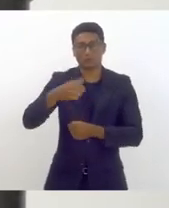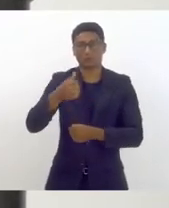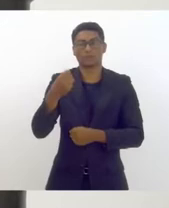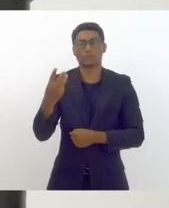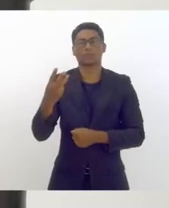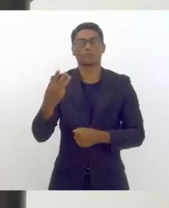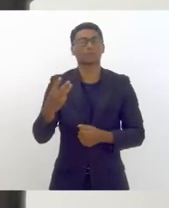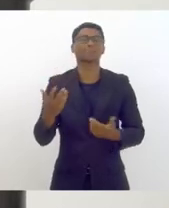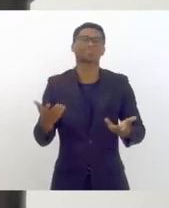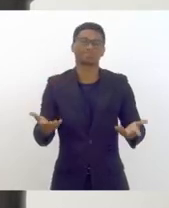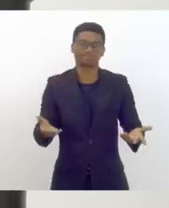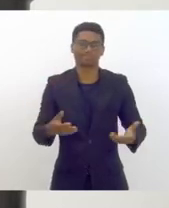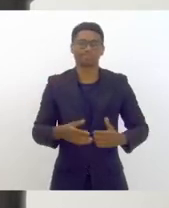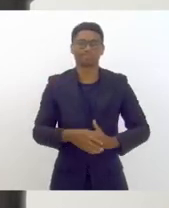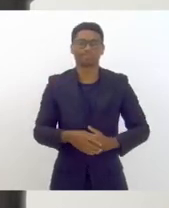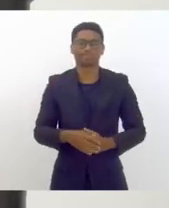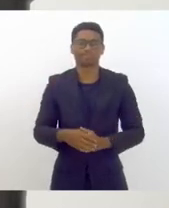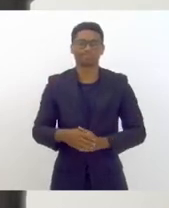fala sobre